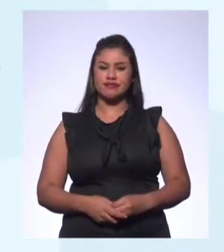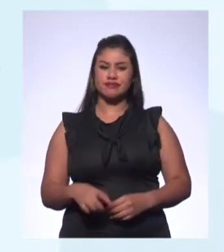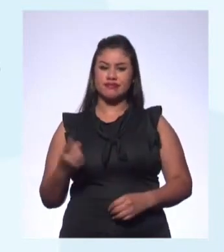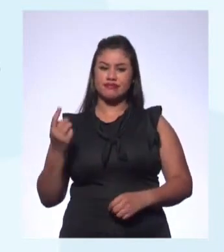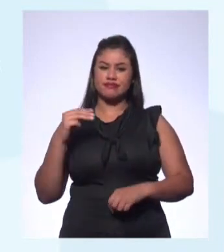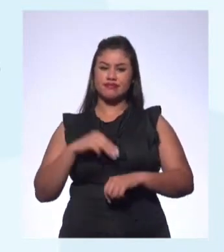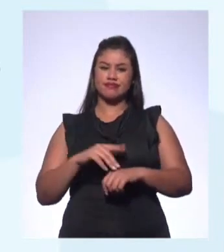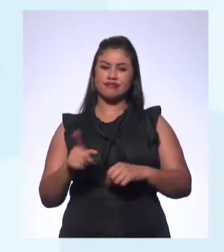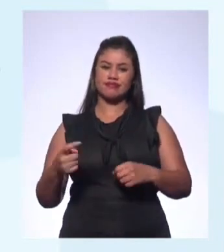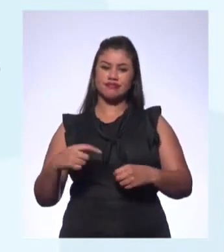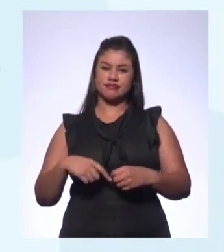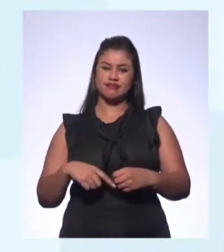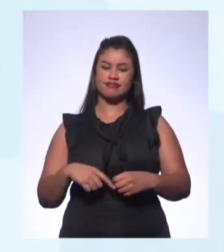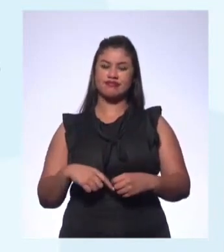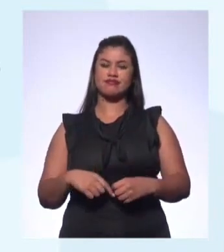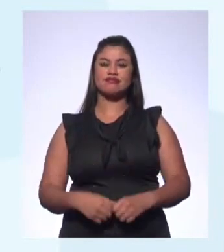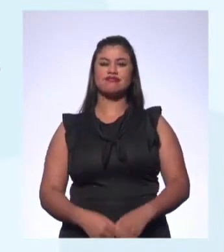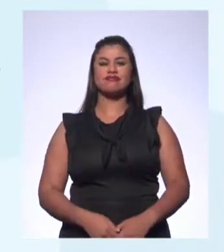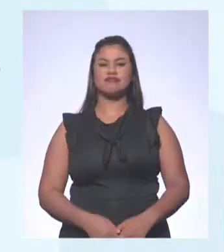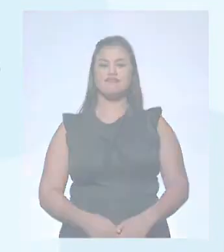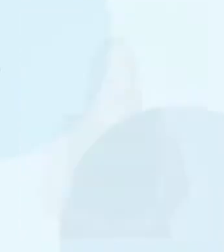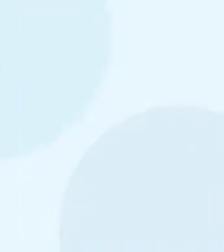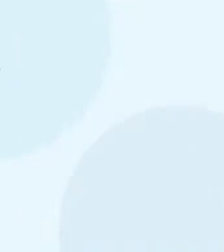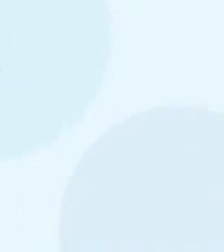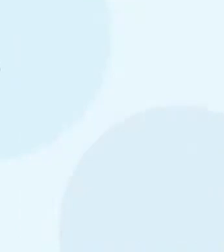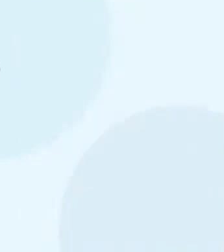1 minuto e a gente já volta.